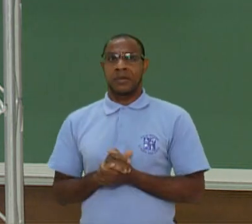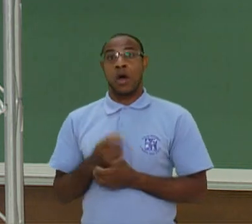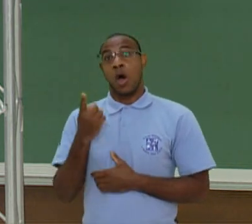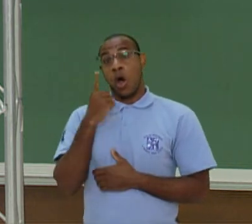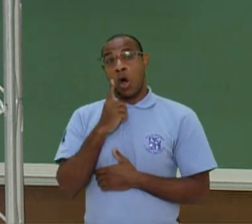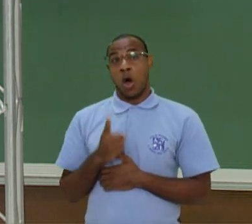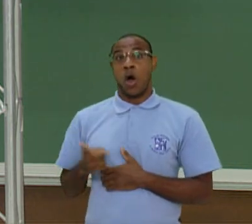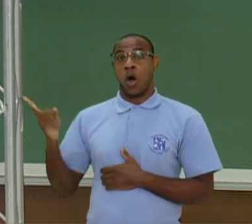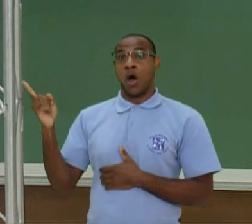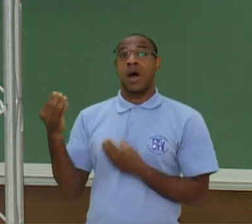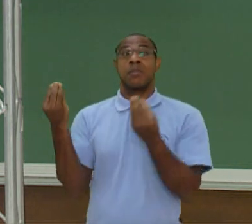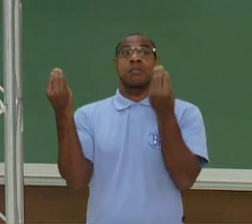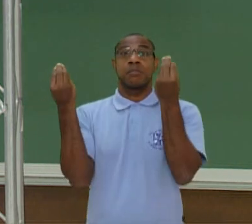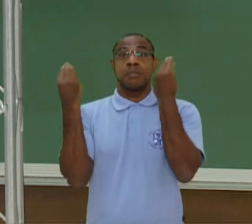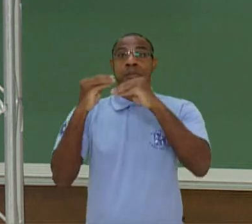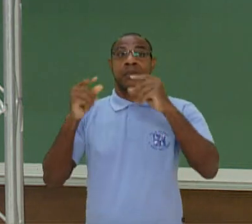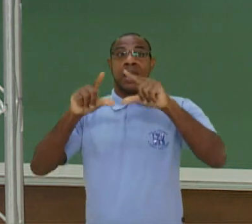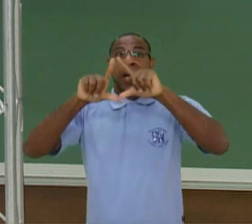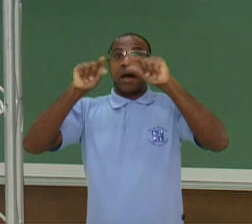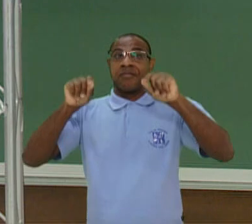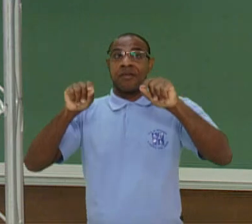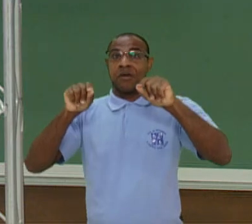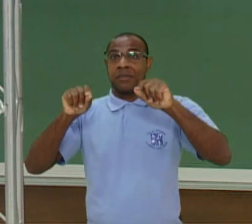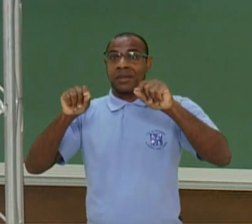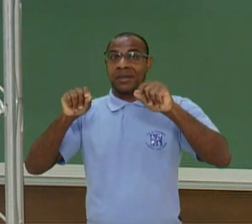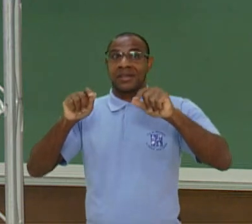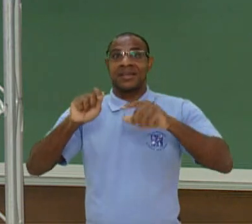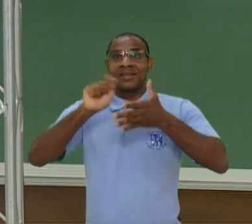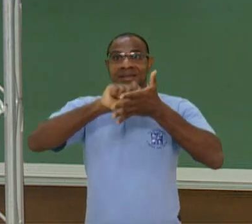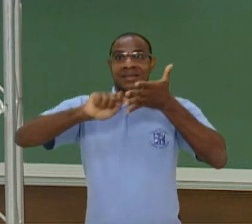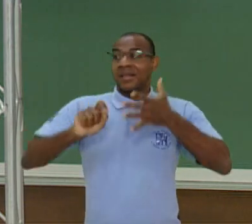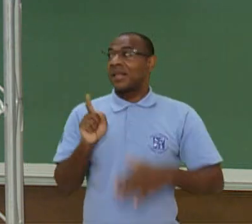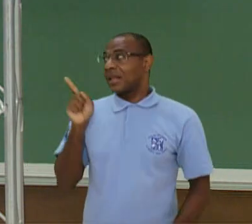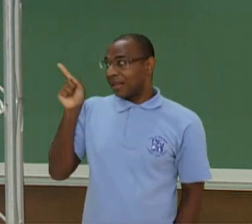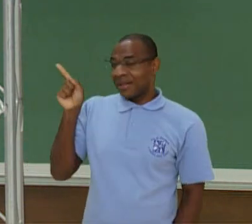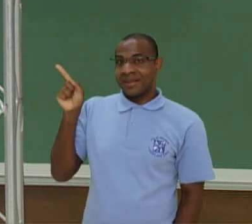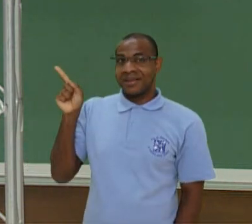Cheguei aplicando aquela forma da multiplicação.